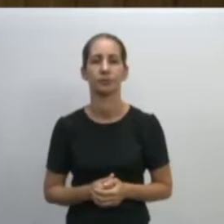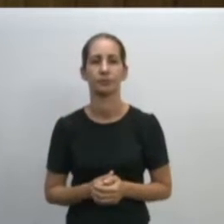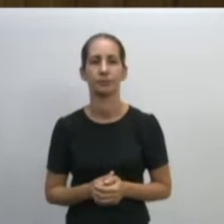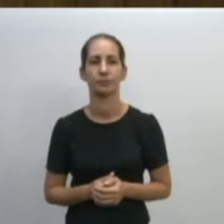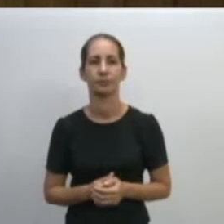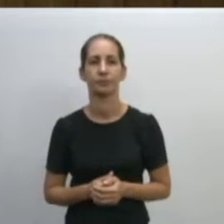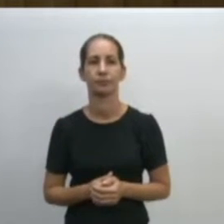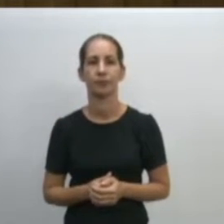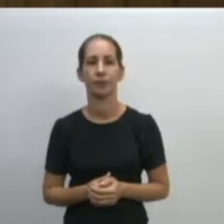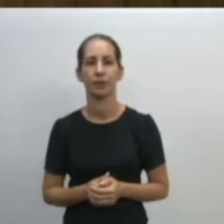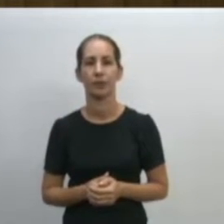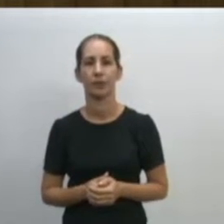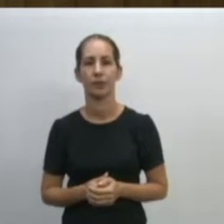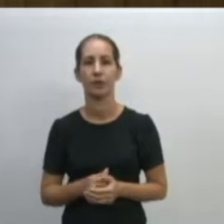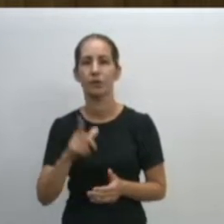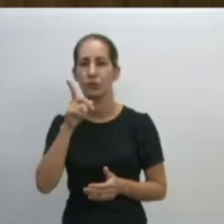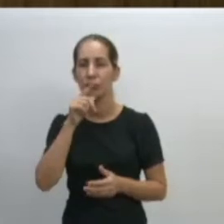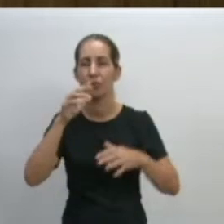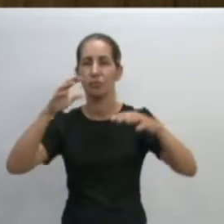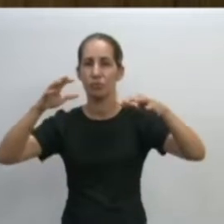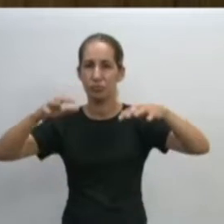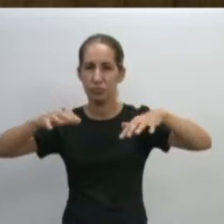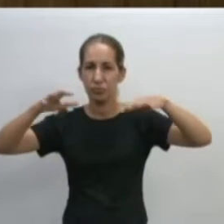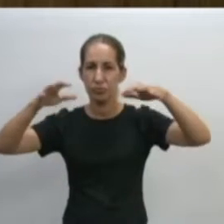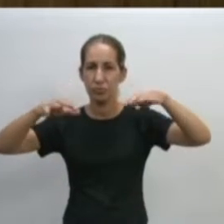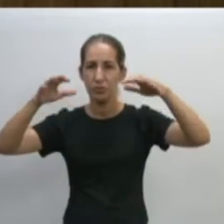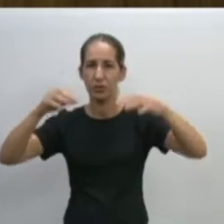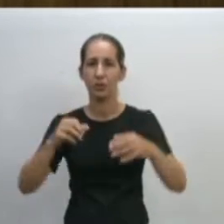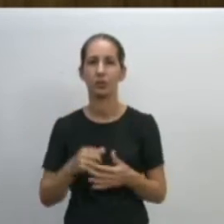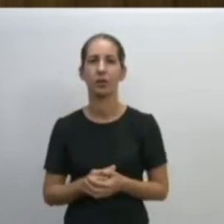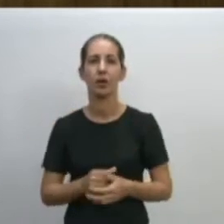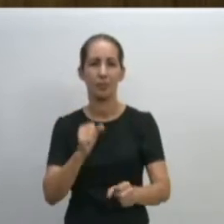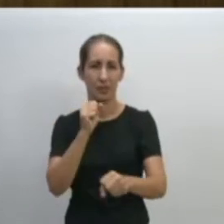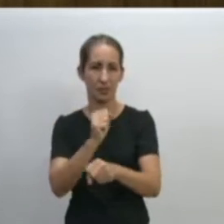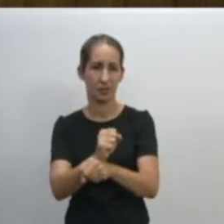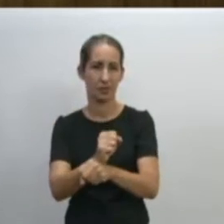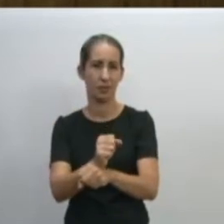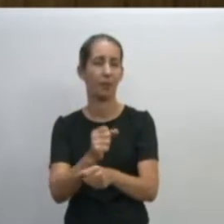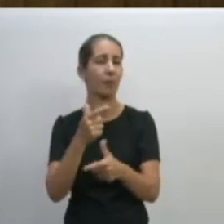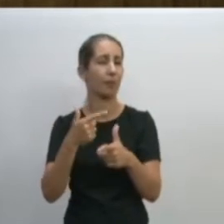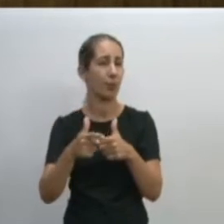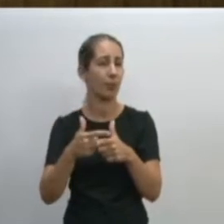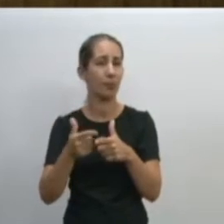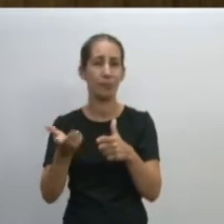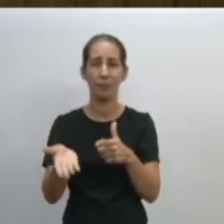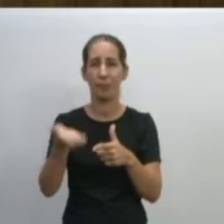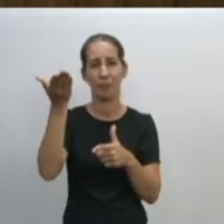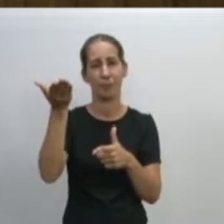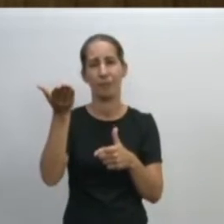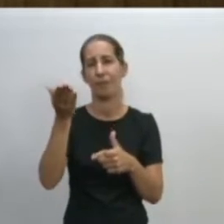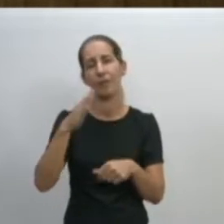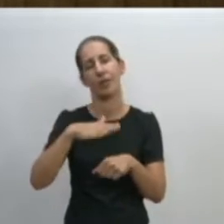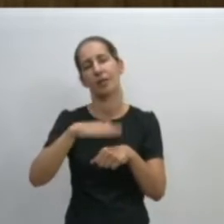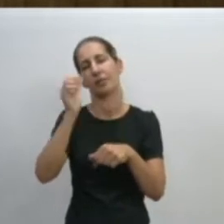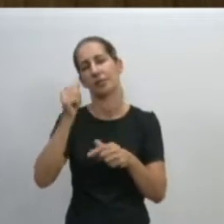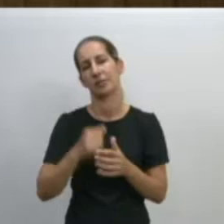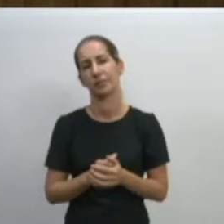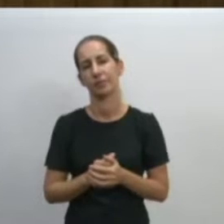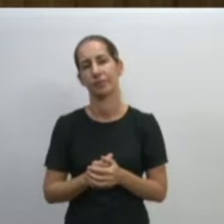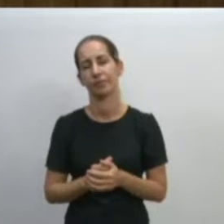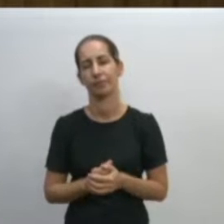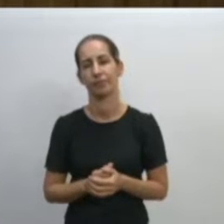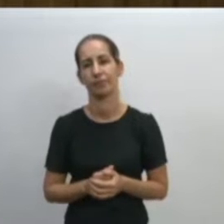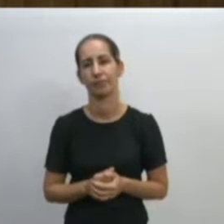quando está próximo das chuvas, devido à paralisação da obra, os transtornos são ainda maiores para a